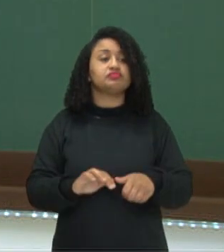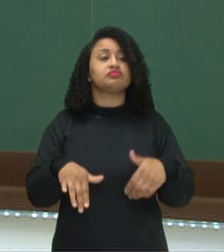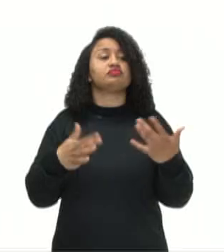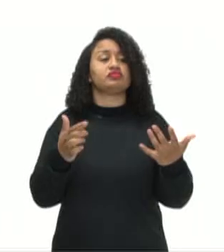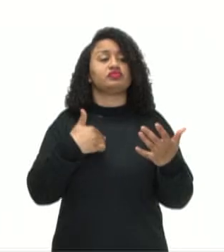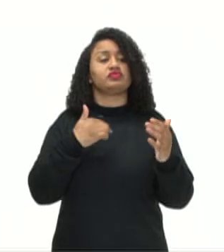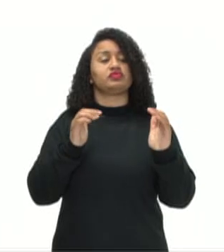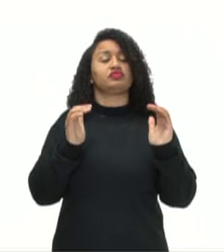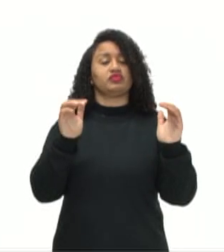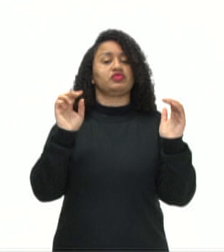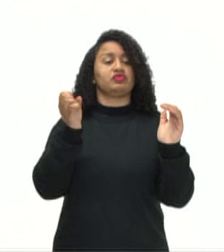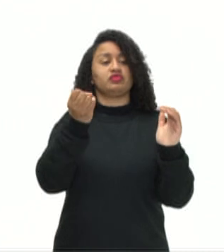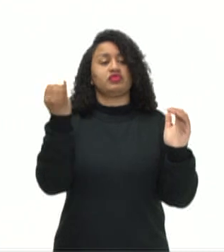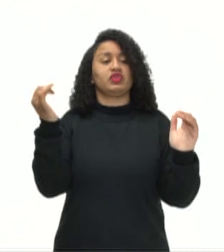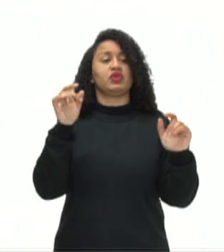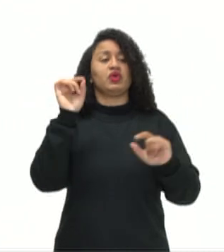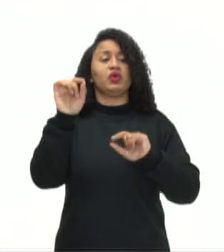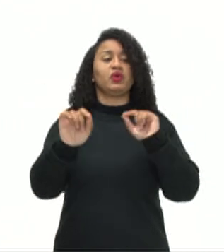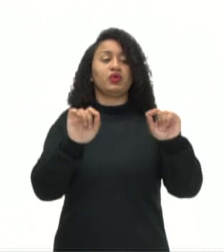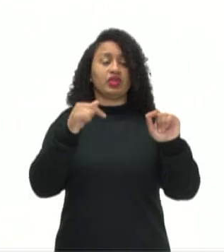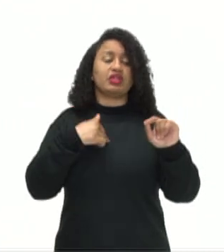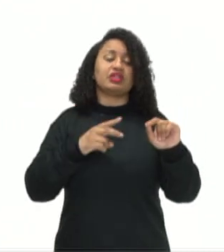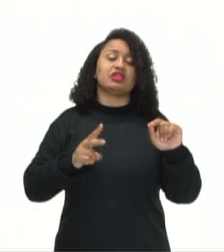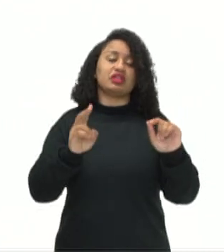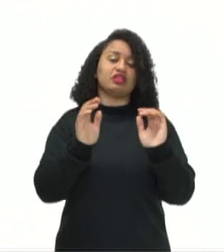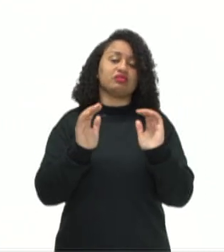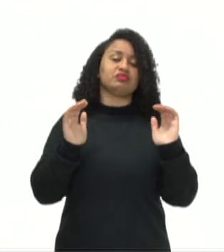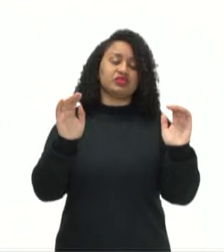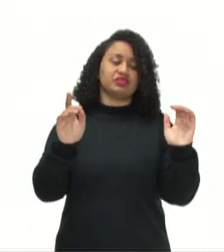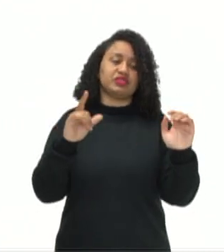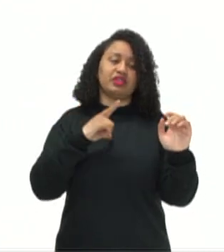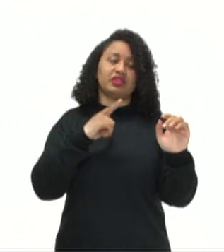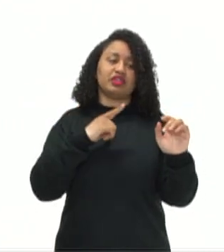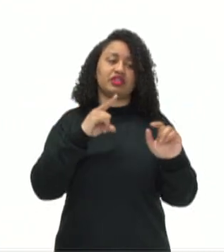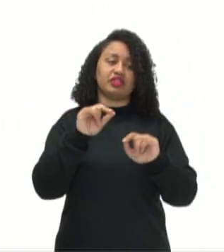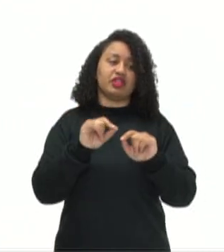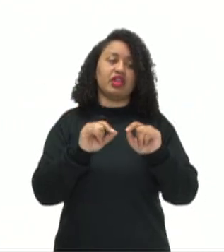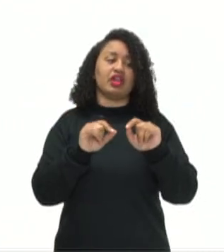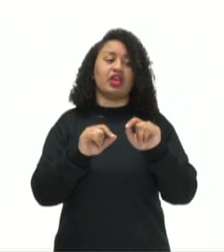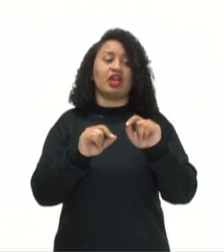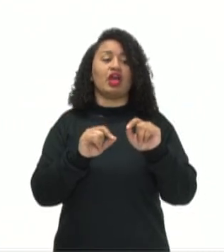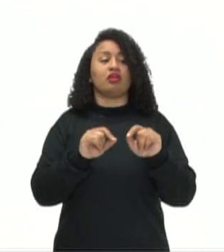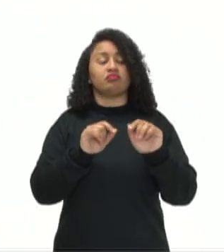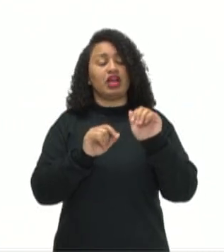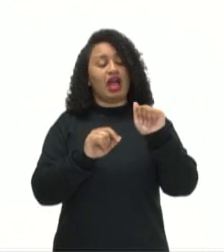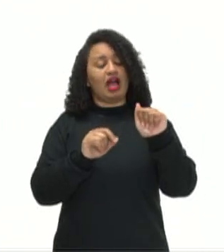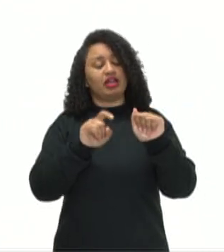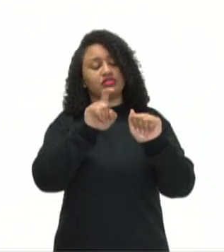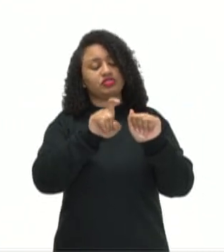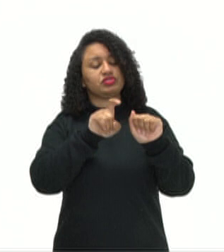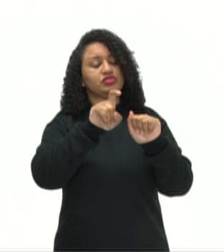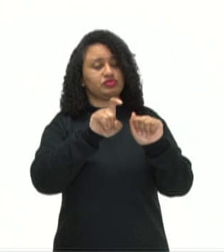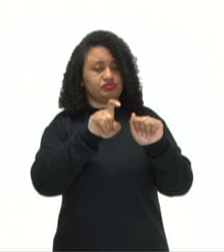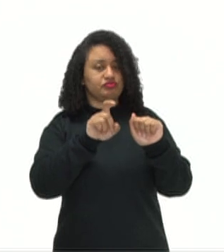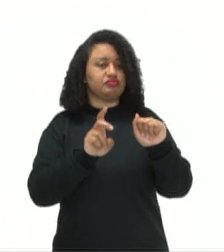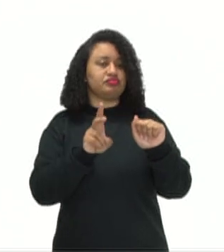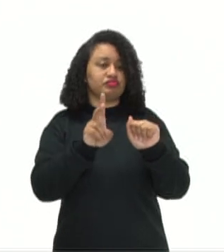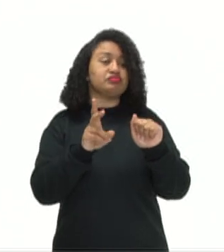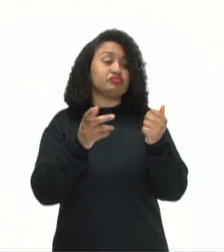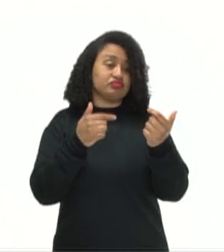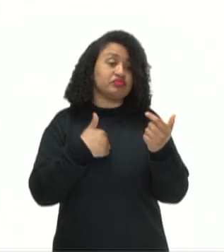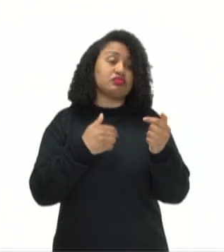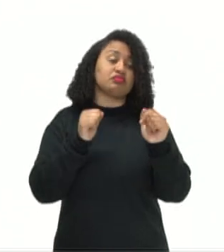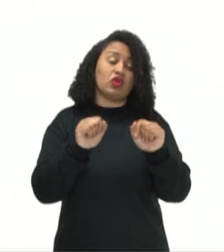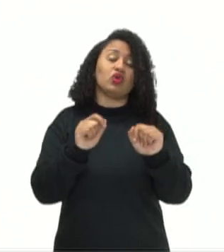Chamamos de função exponencial toda função do tipo f de x igual a ax,